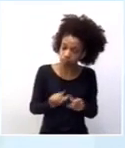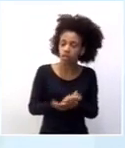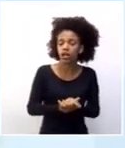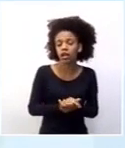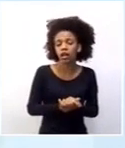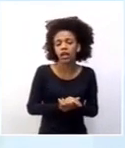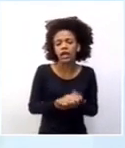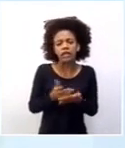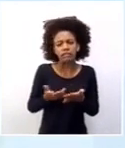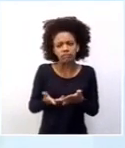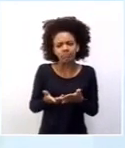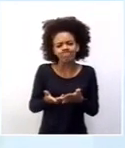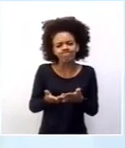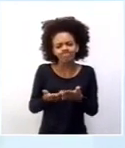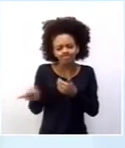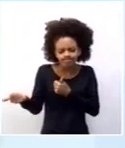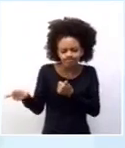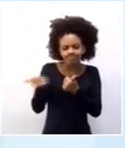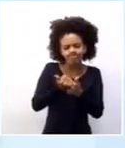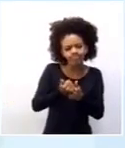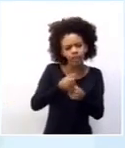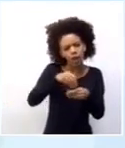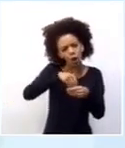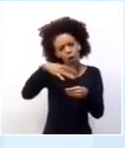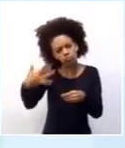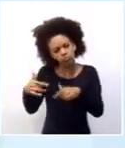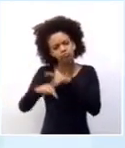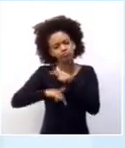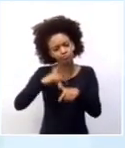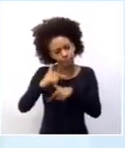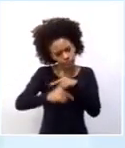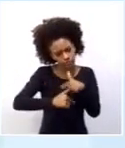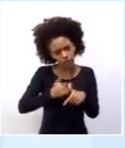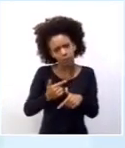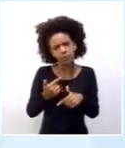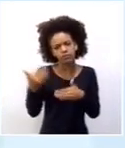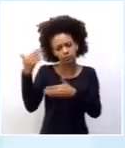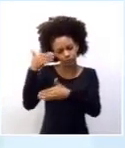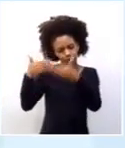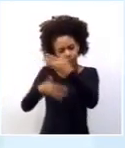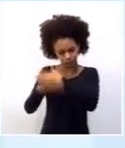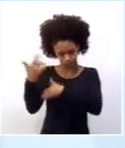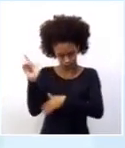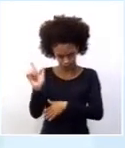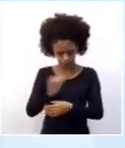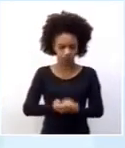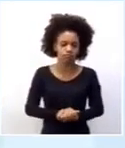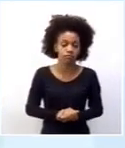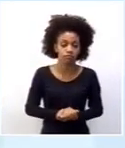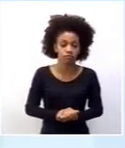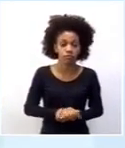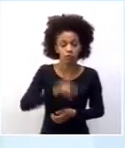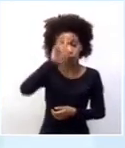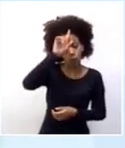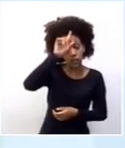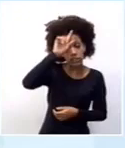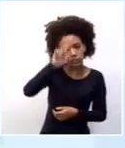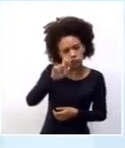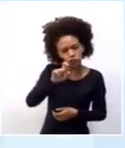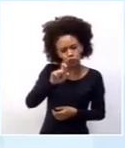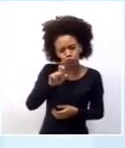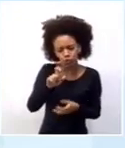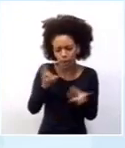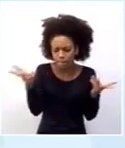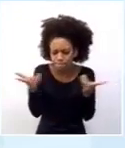com o conteúdo que a gente veio já trabalhando nos outros slides. O Egito é uma dádiva do